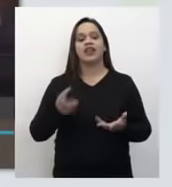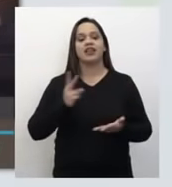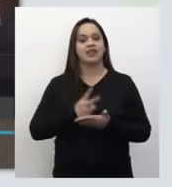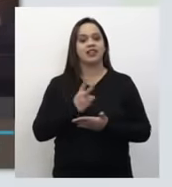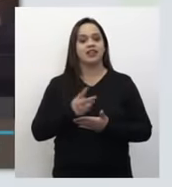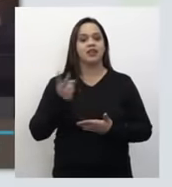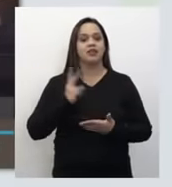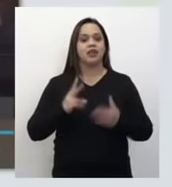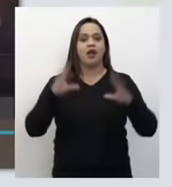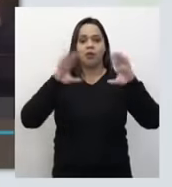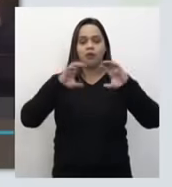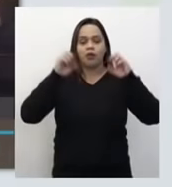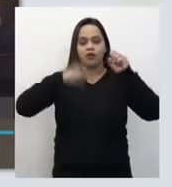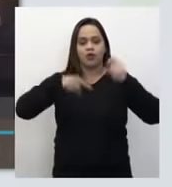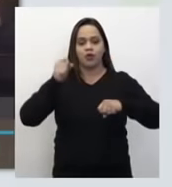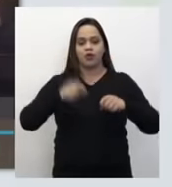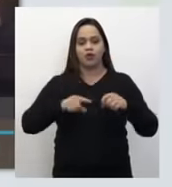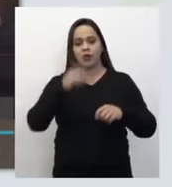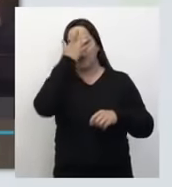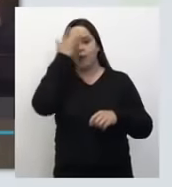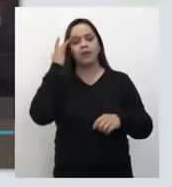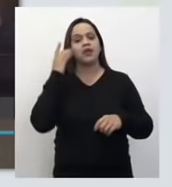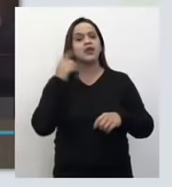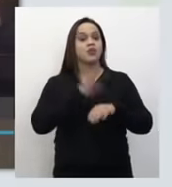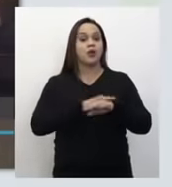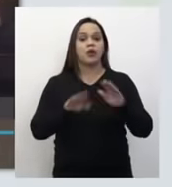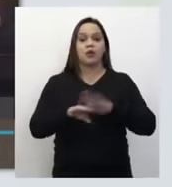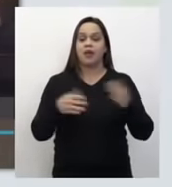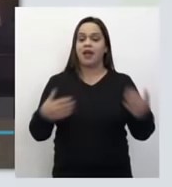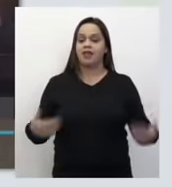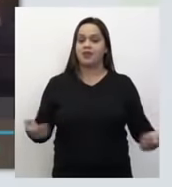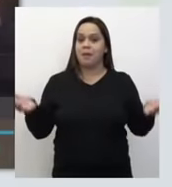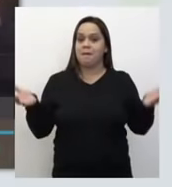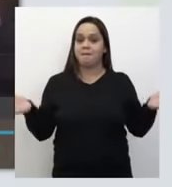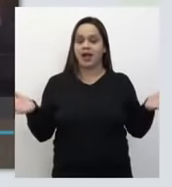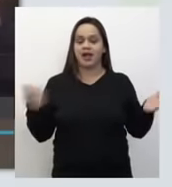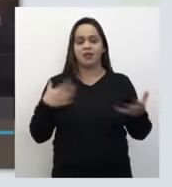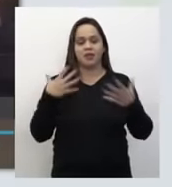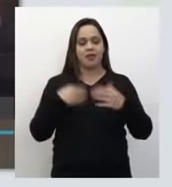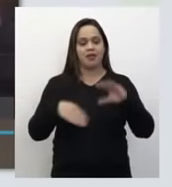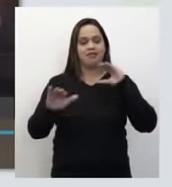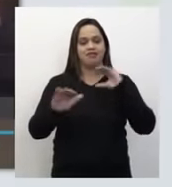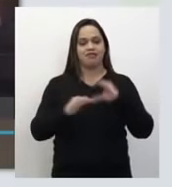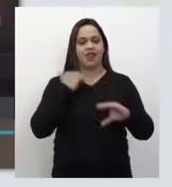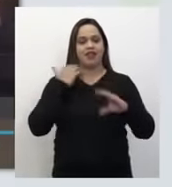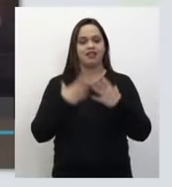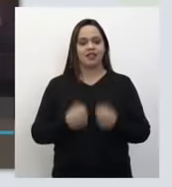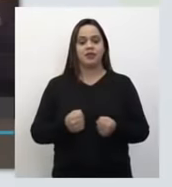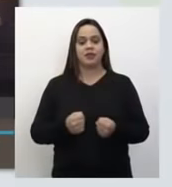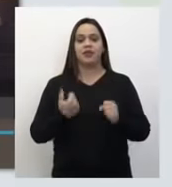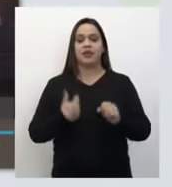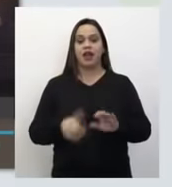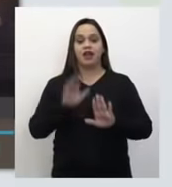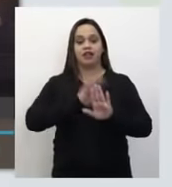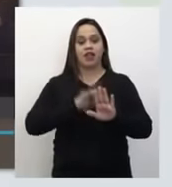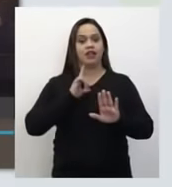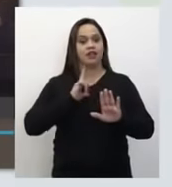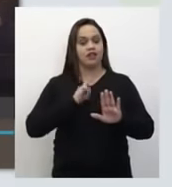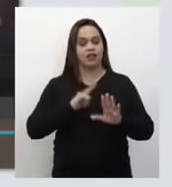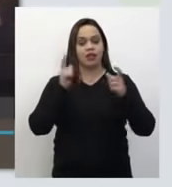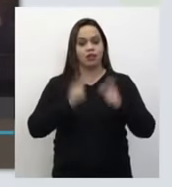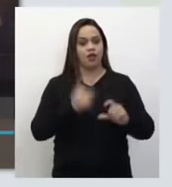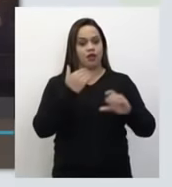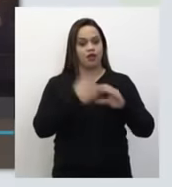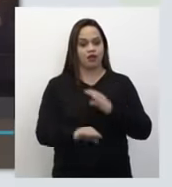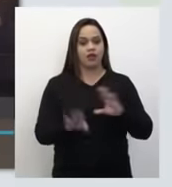aqui. E uma pessoa de braços abertos para quem for receber esse cartão. No verso tem o remetente, a mensagem, coloquei